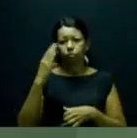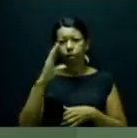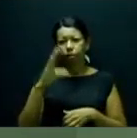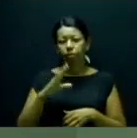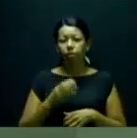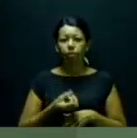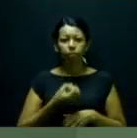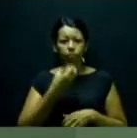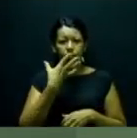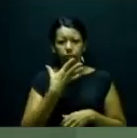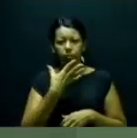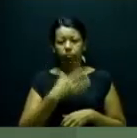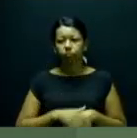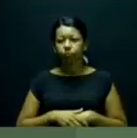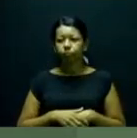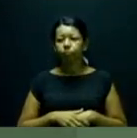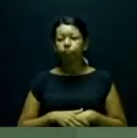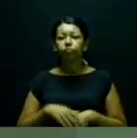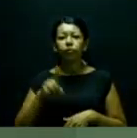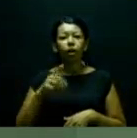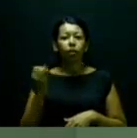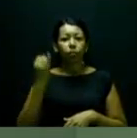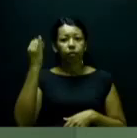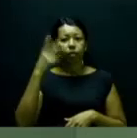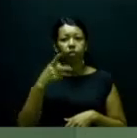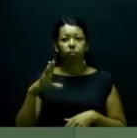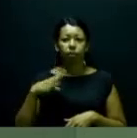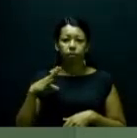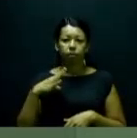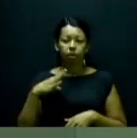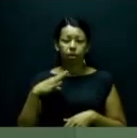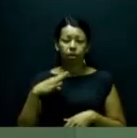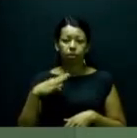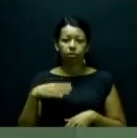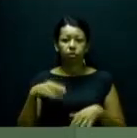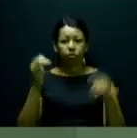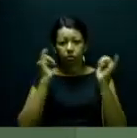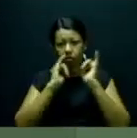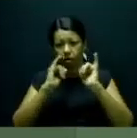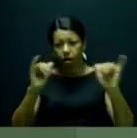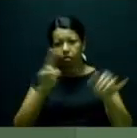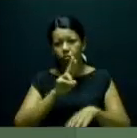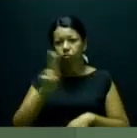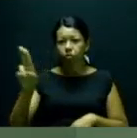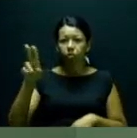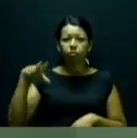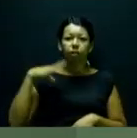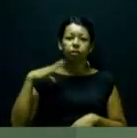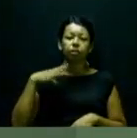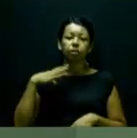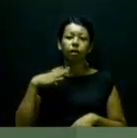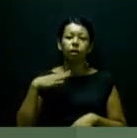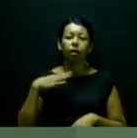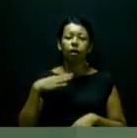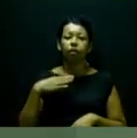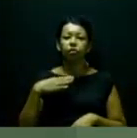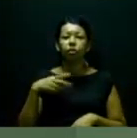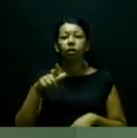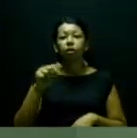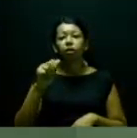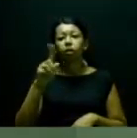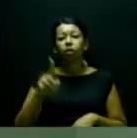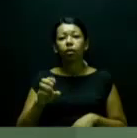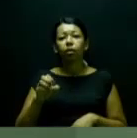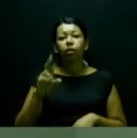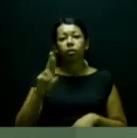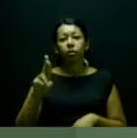sempre falei aqui e continuo falando. É importante para a nossa cidade divulgar o nome da cidade, um atrativo, lazer para a população.